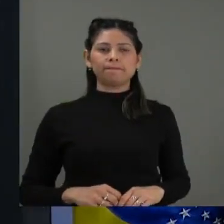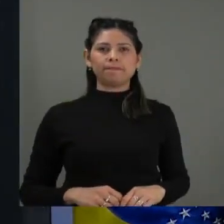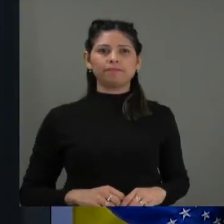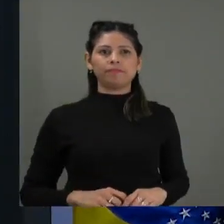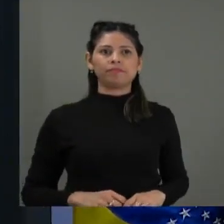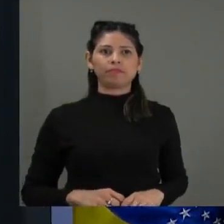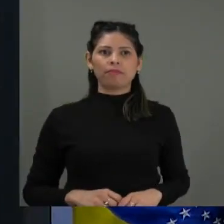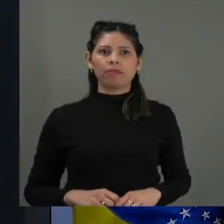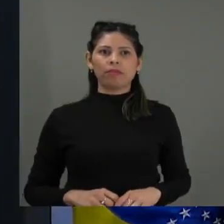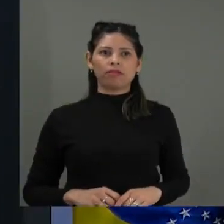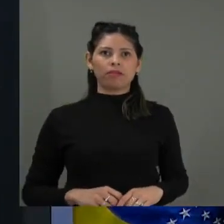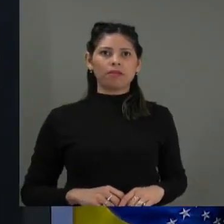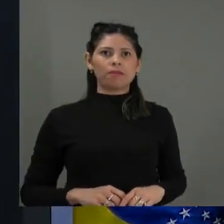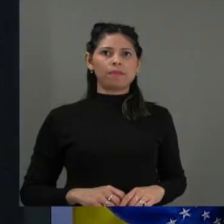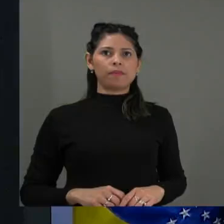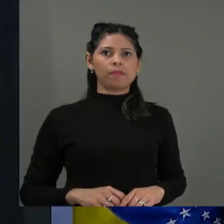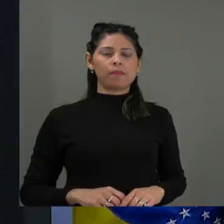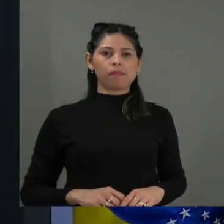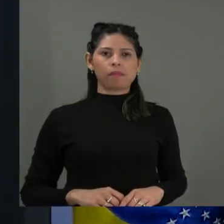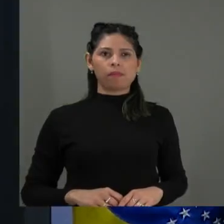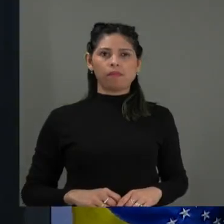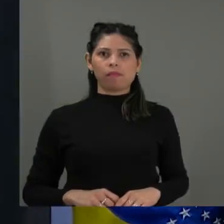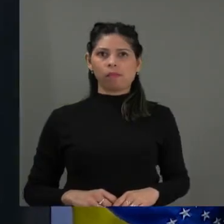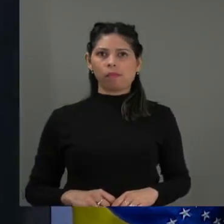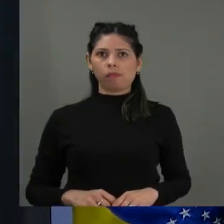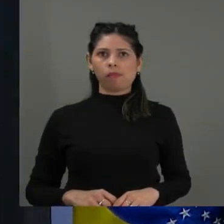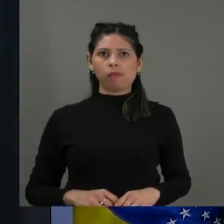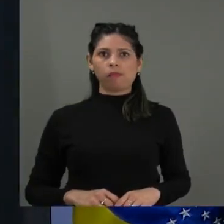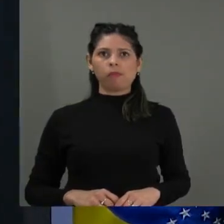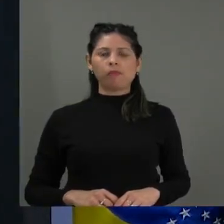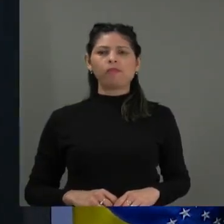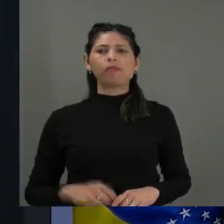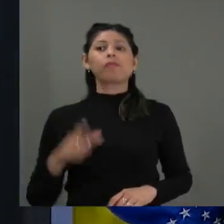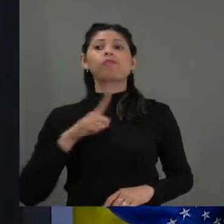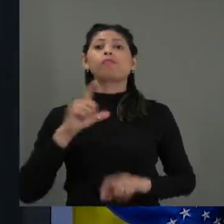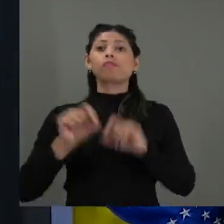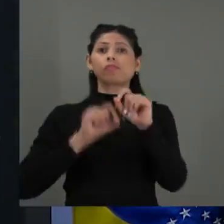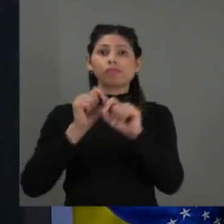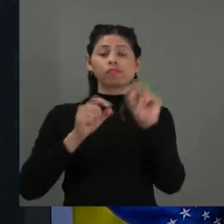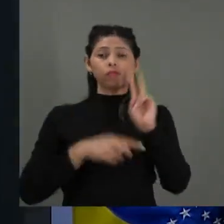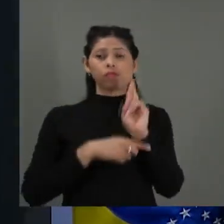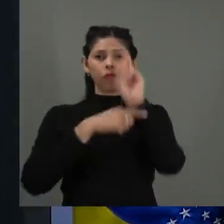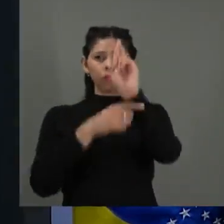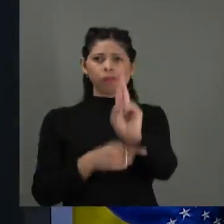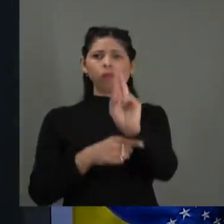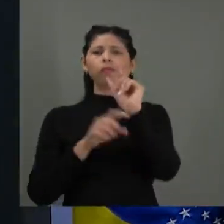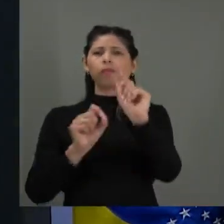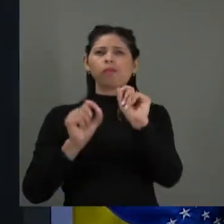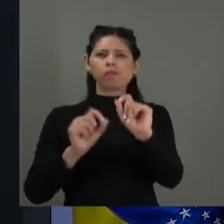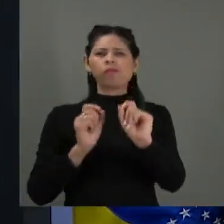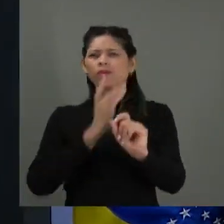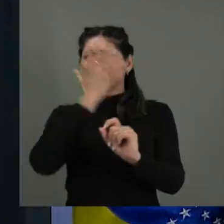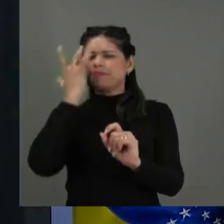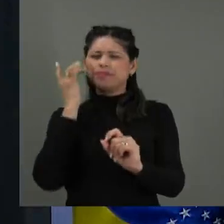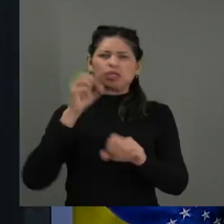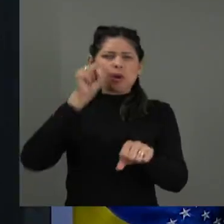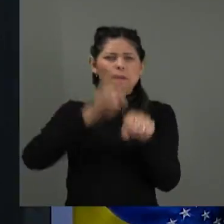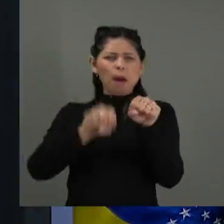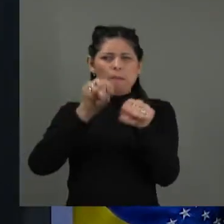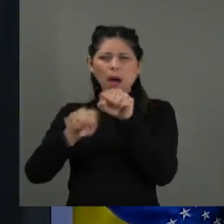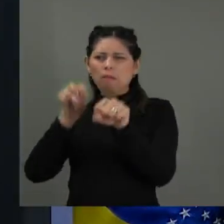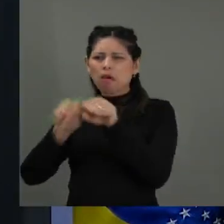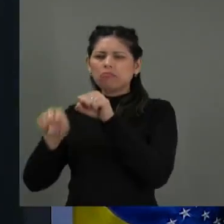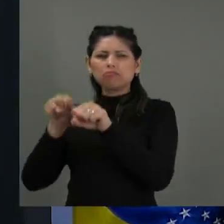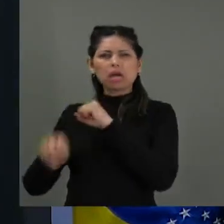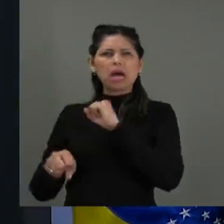devastação, com assassinatos, com tragédias, terra sem lei, exatamente a faixa de